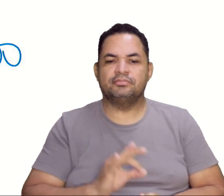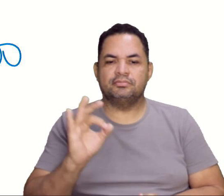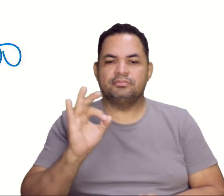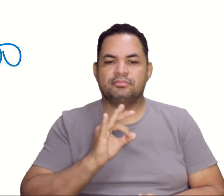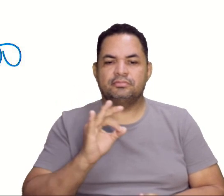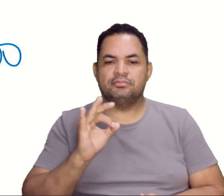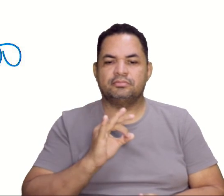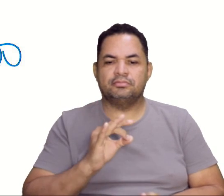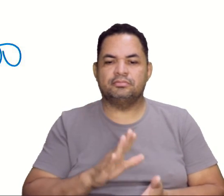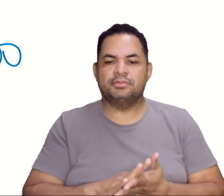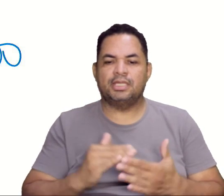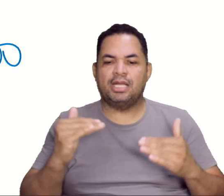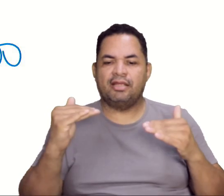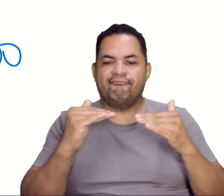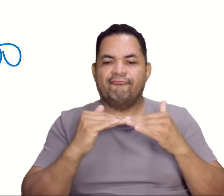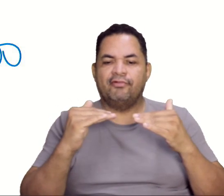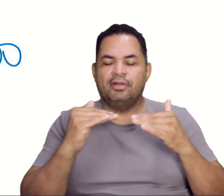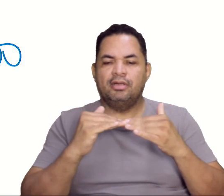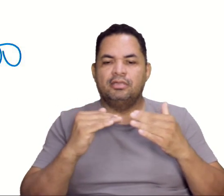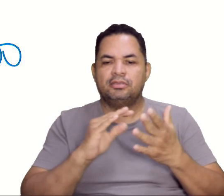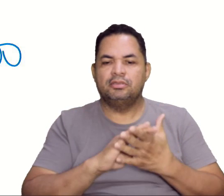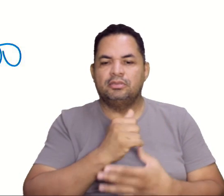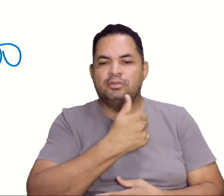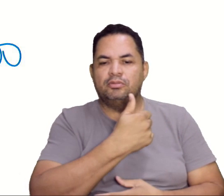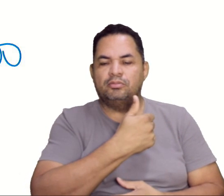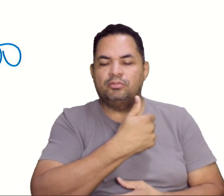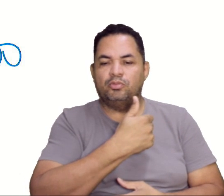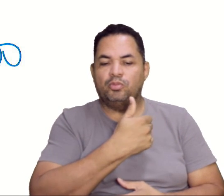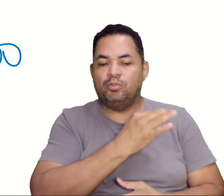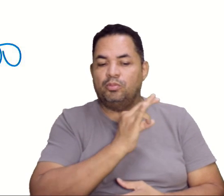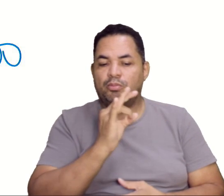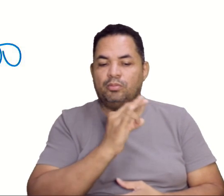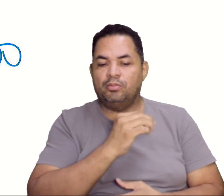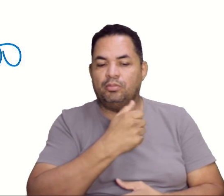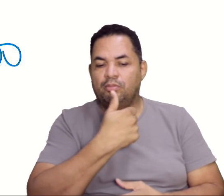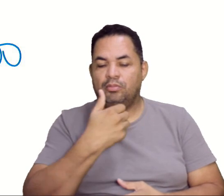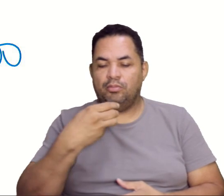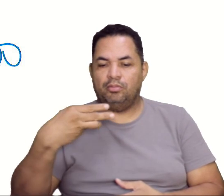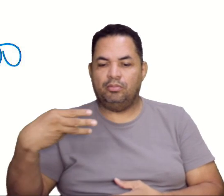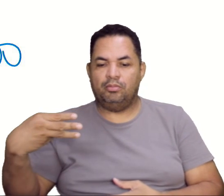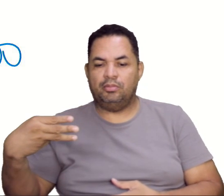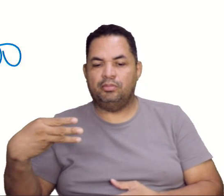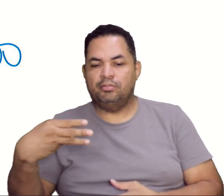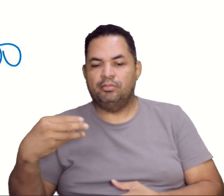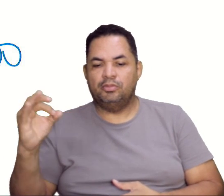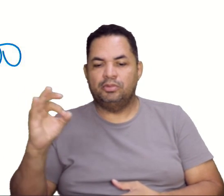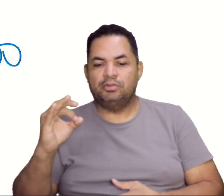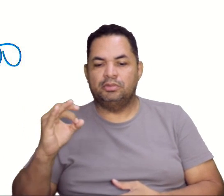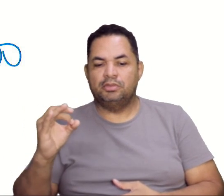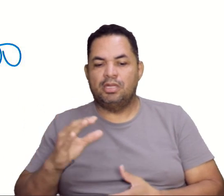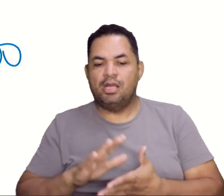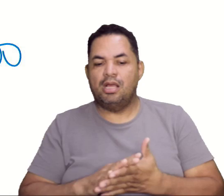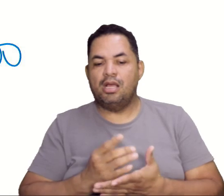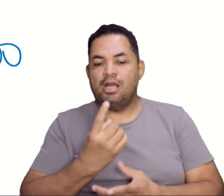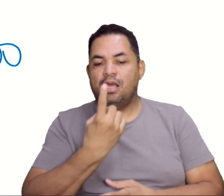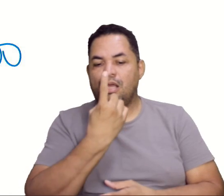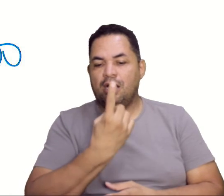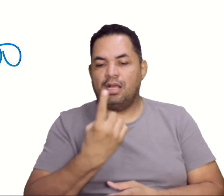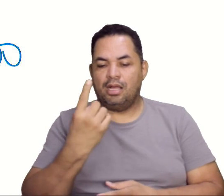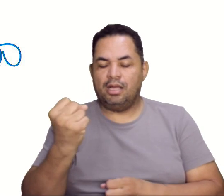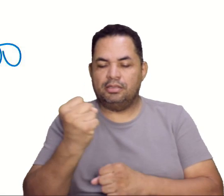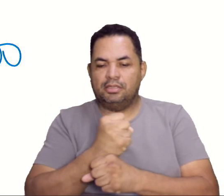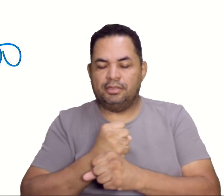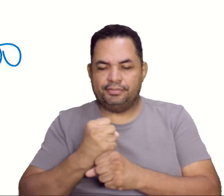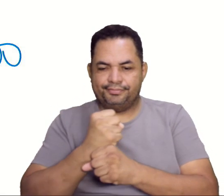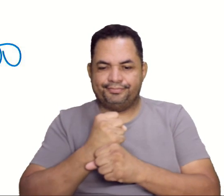taxa equivalente 1% ao mês é equivalente a 13% ao ano